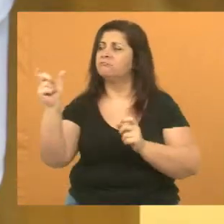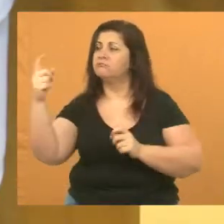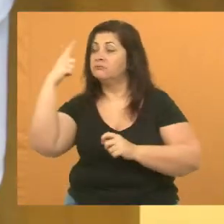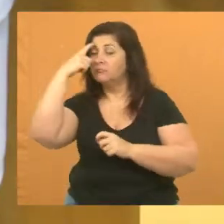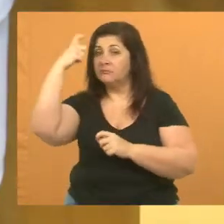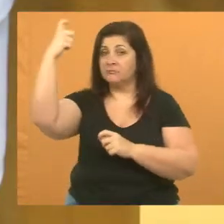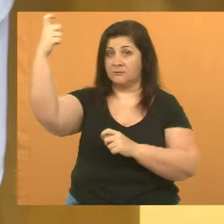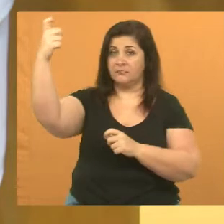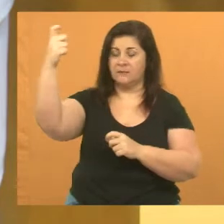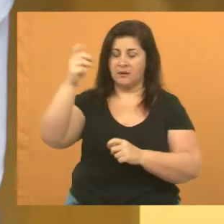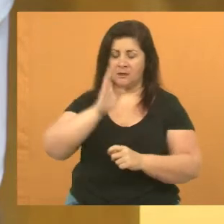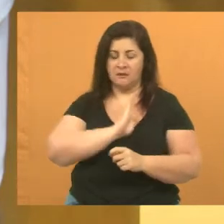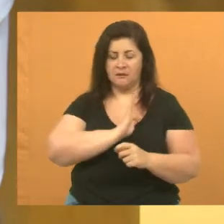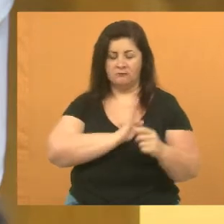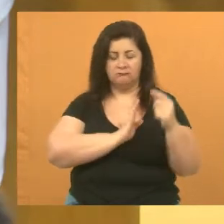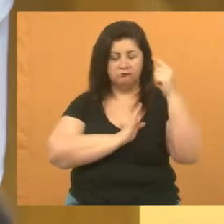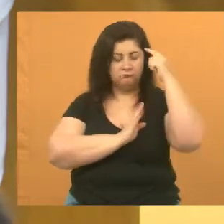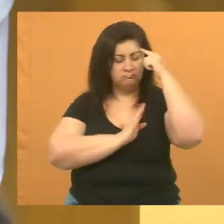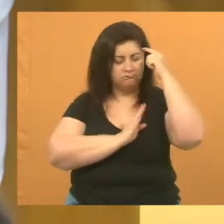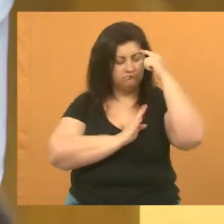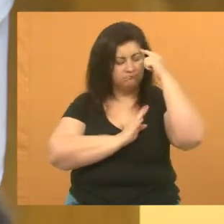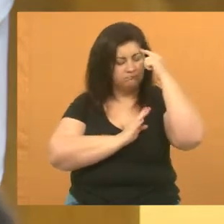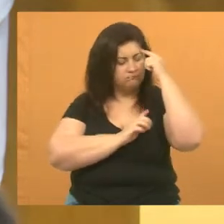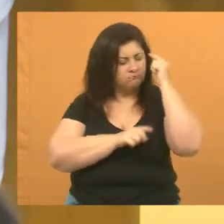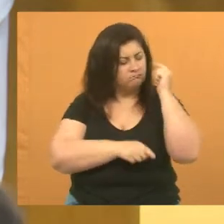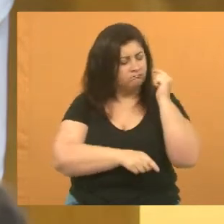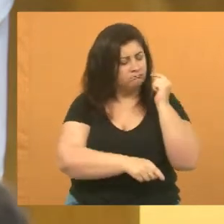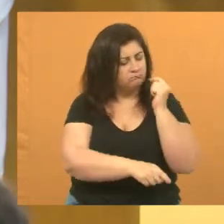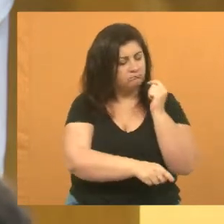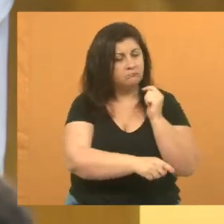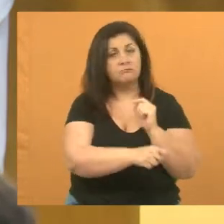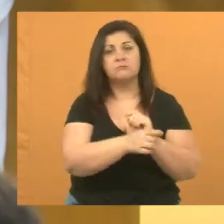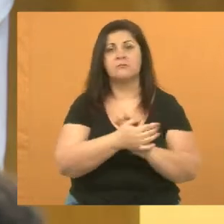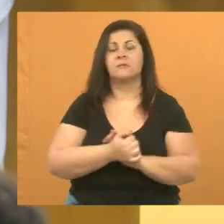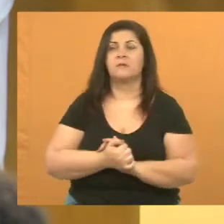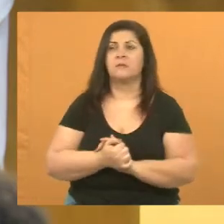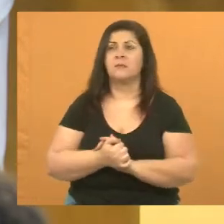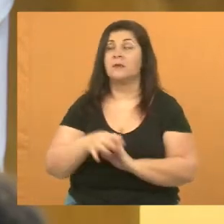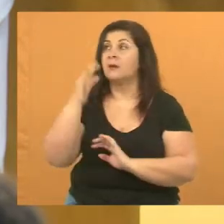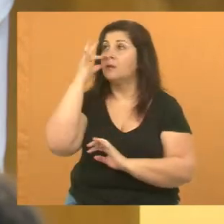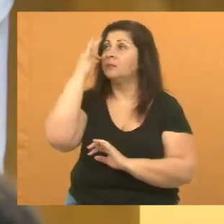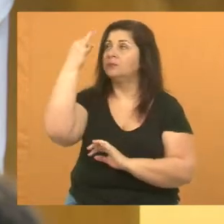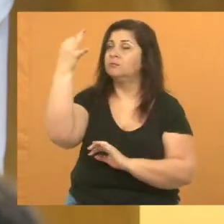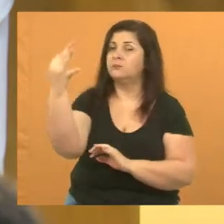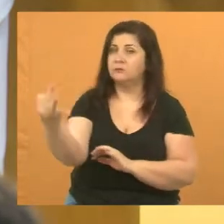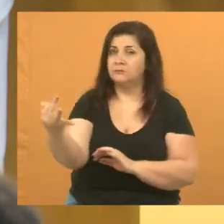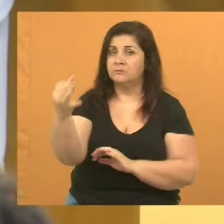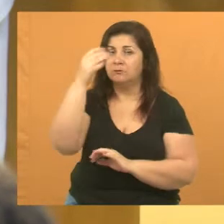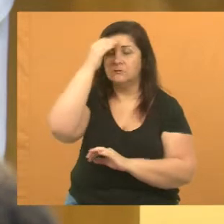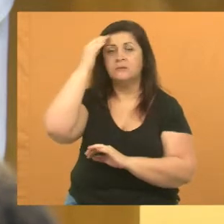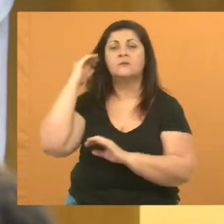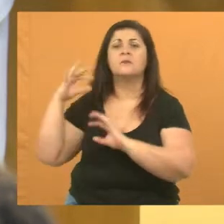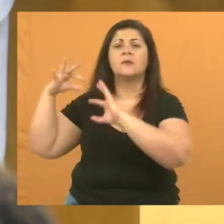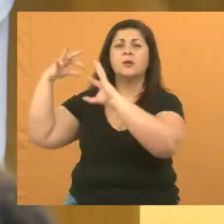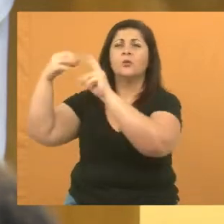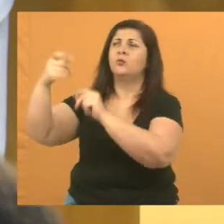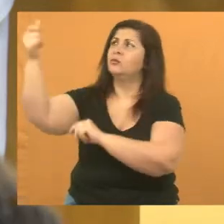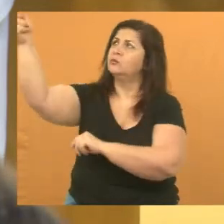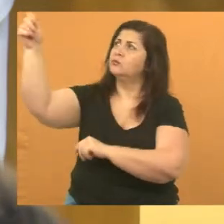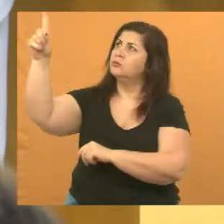meu coração meditará pensamentos profundos. Ouvirei atento às sentenças inspiradas por